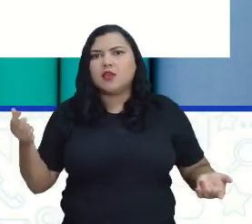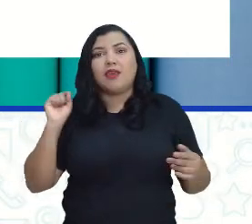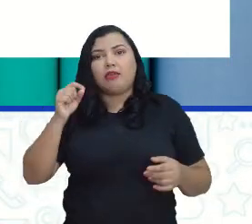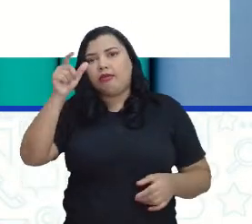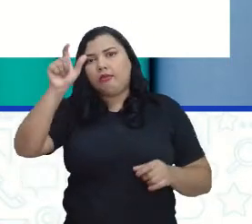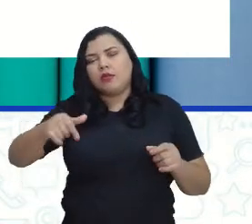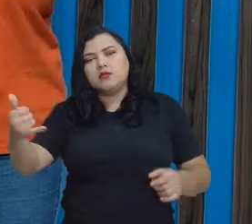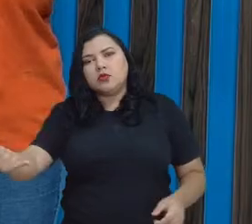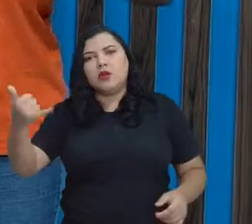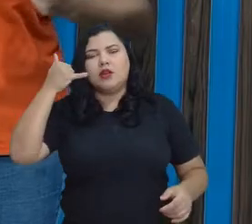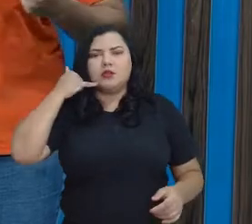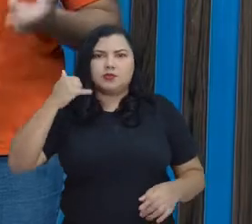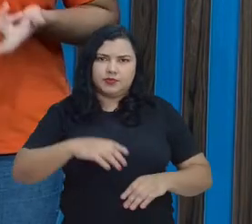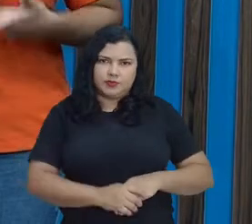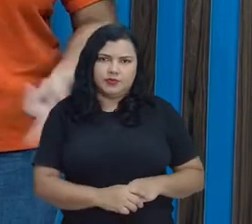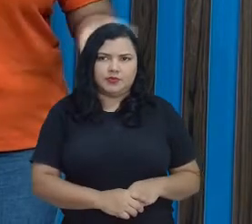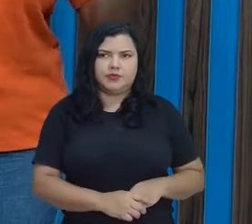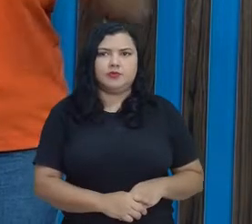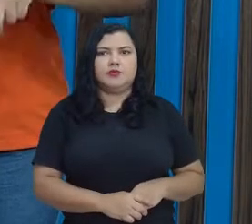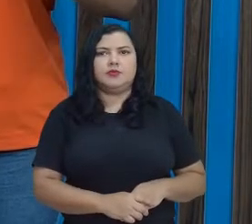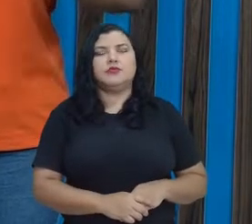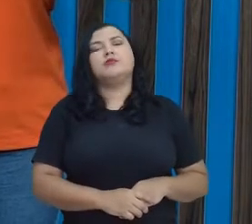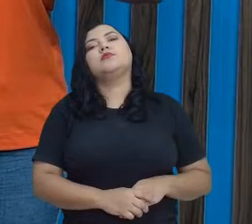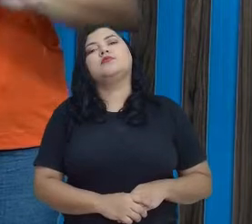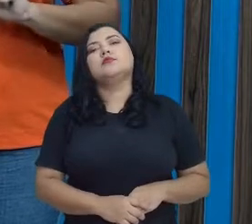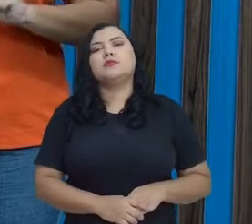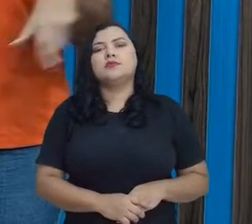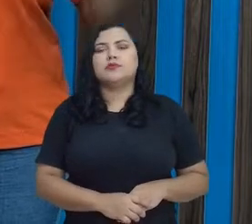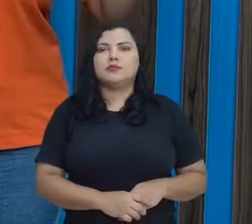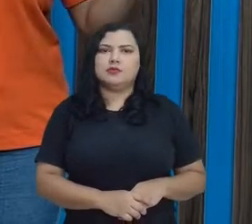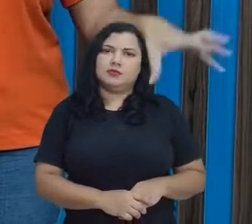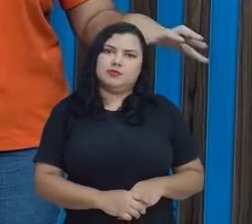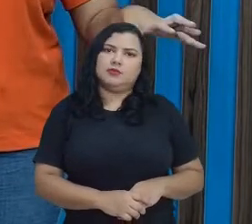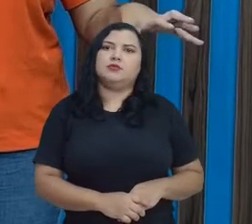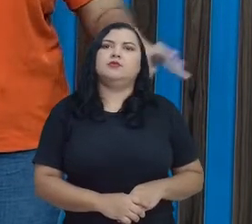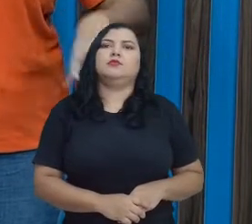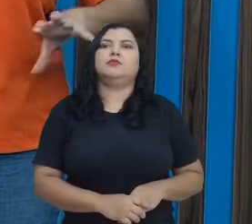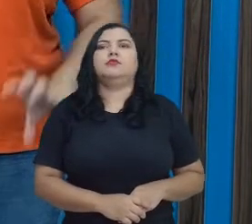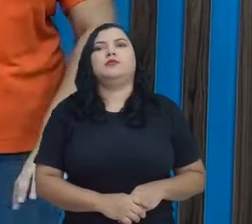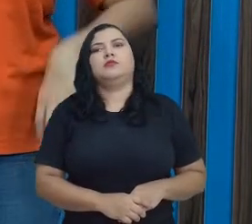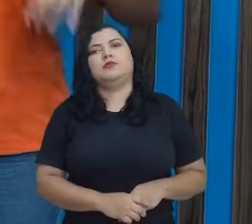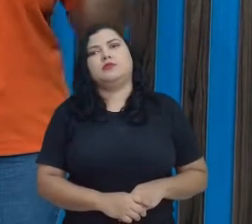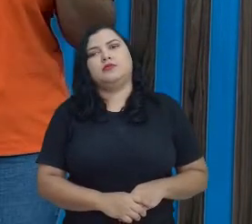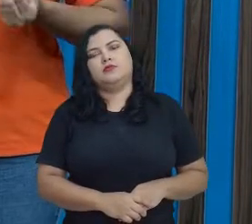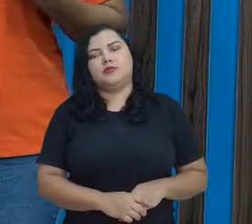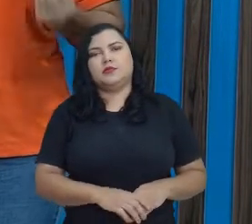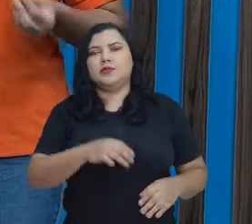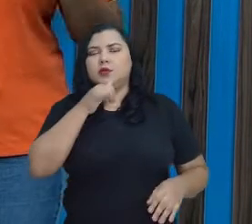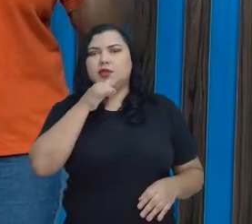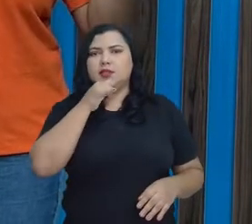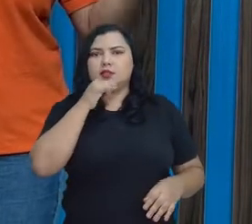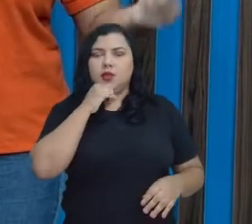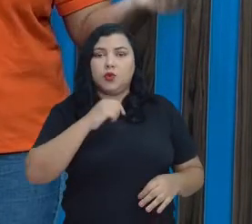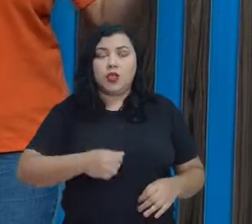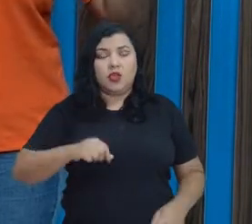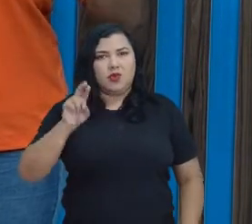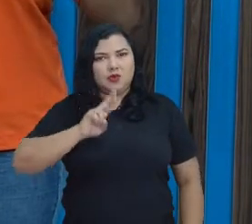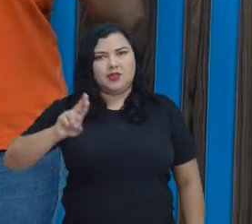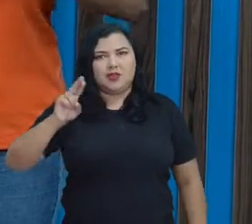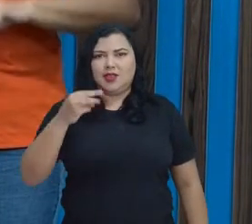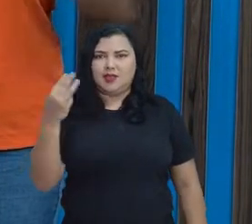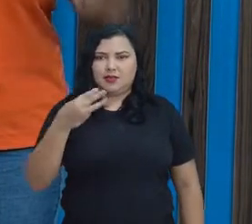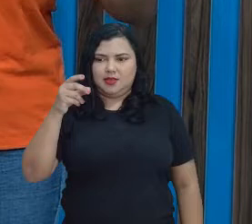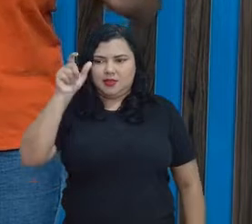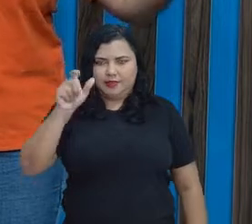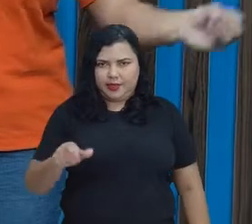um sujeito indeterminado. E essa indeterminação é marcada pelo uso da terceira pessoa do plural,